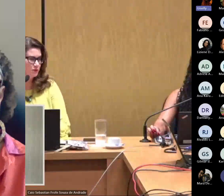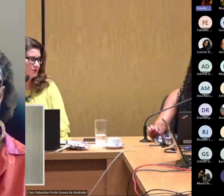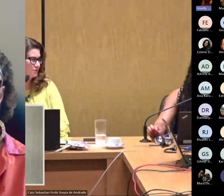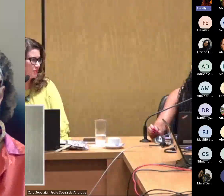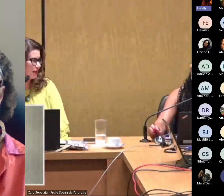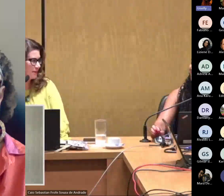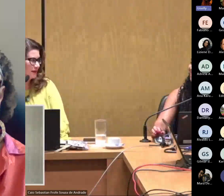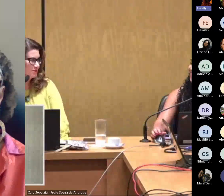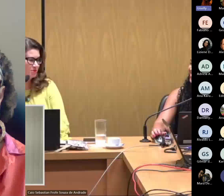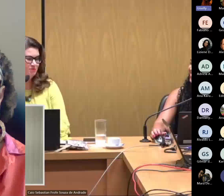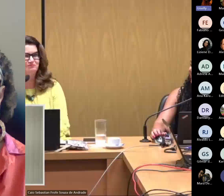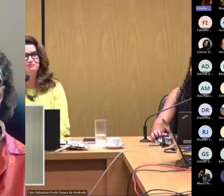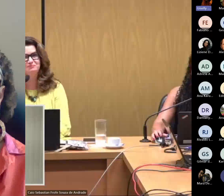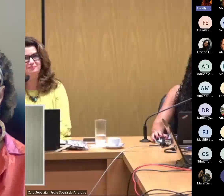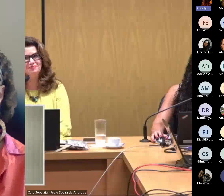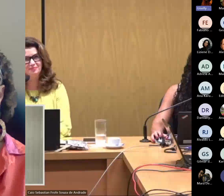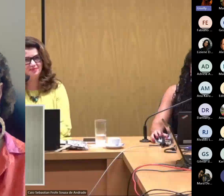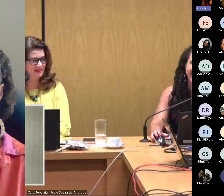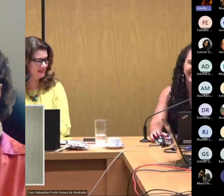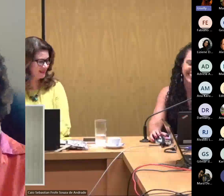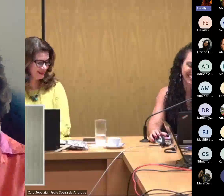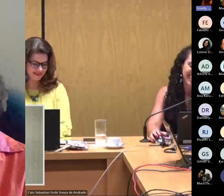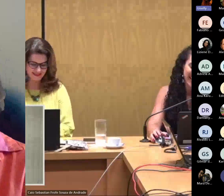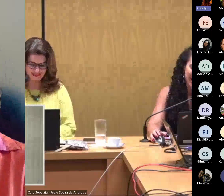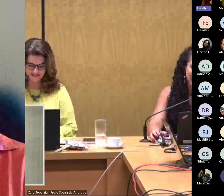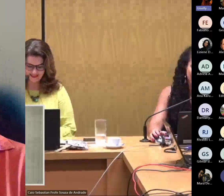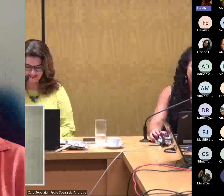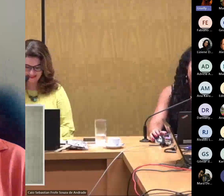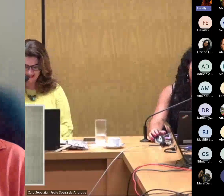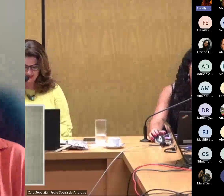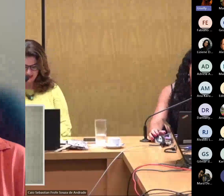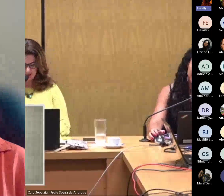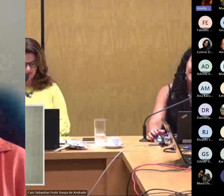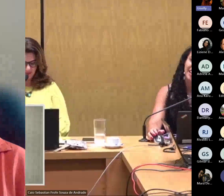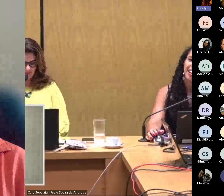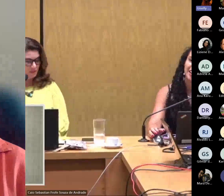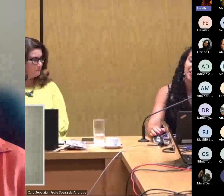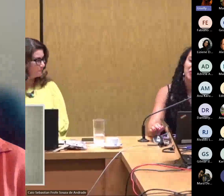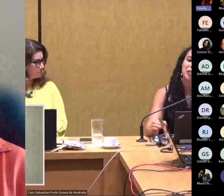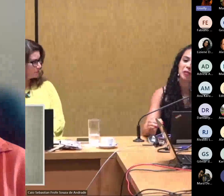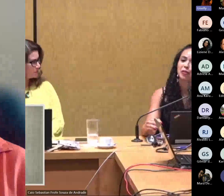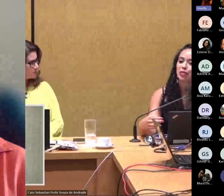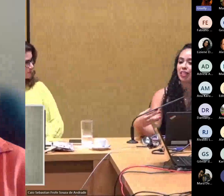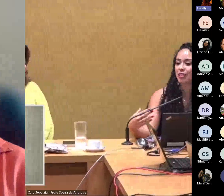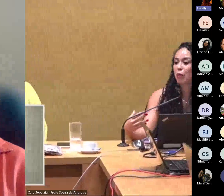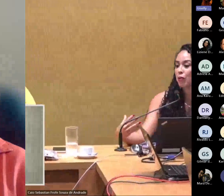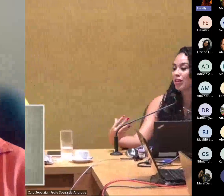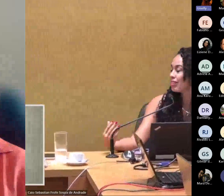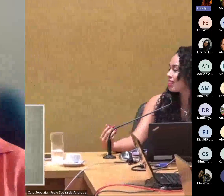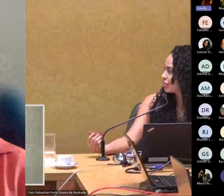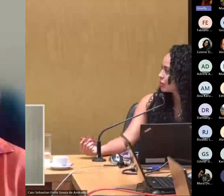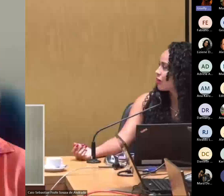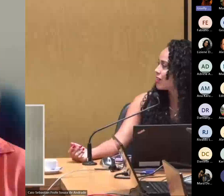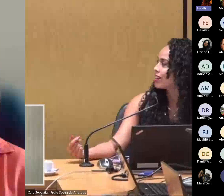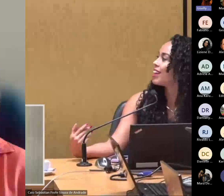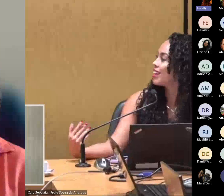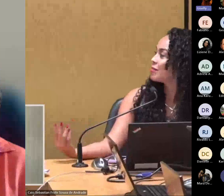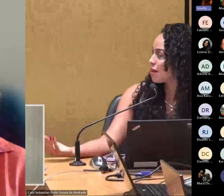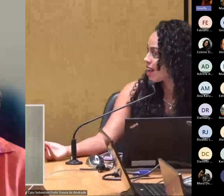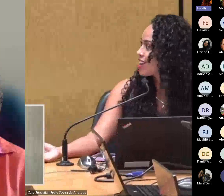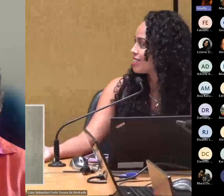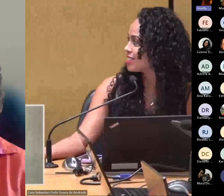produzido Parabéns Obrigada essa na verdade né foi intuito de trazer um pouquinho dessa história